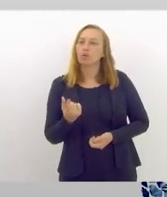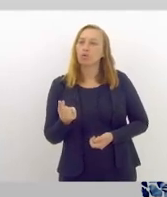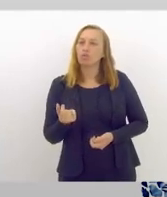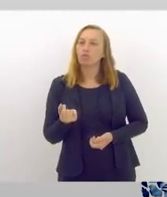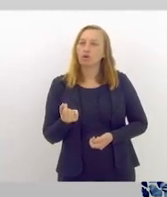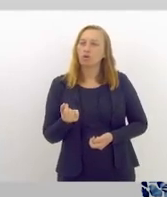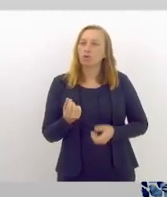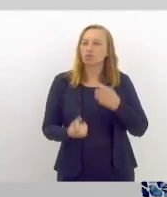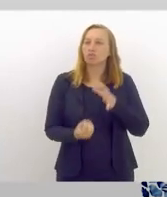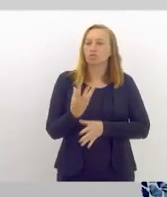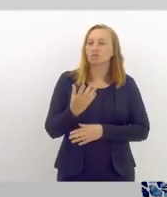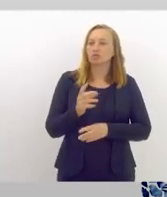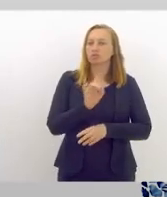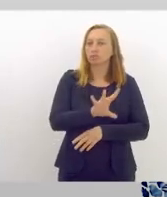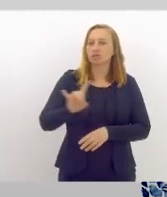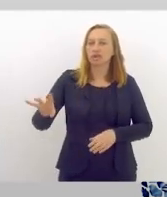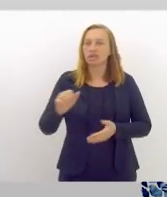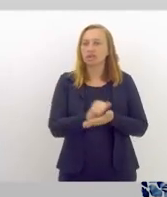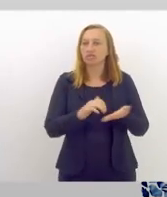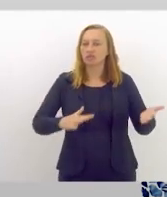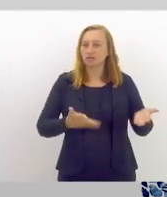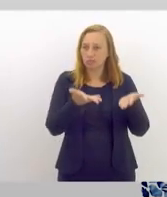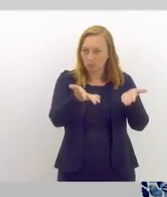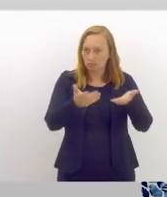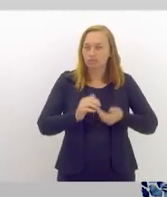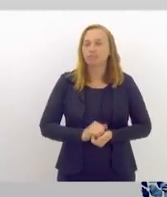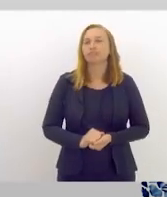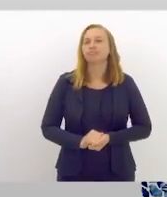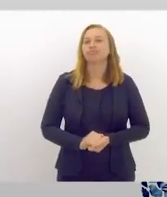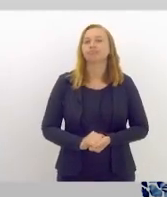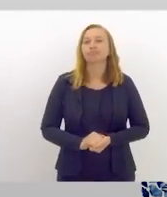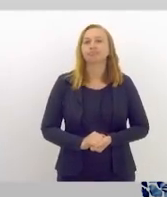da produção de cada atividade por favor seguindo